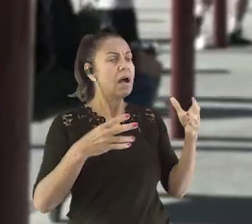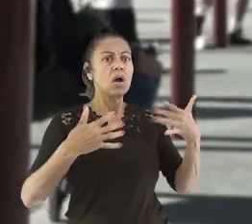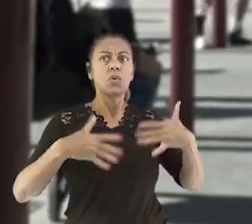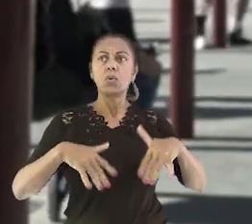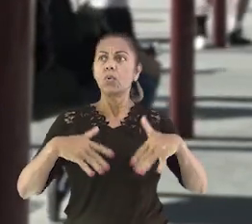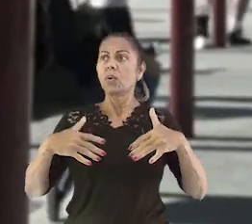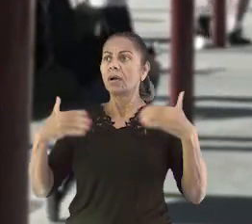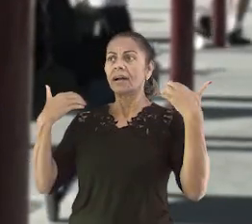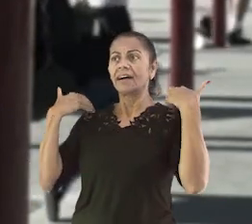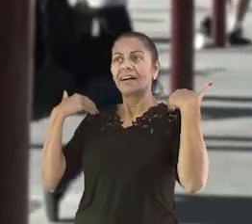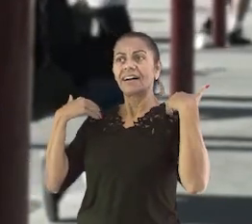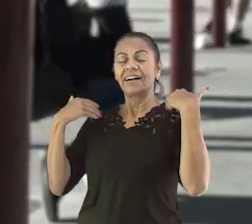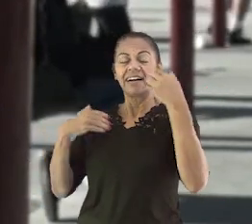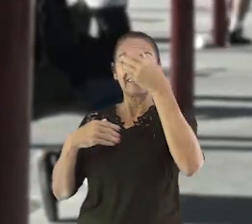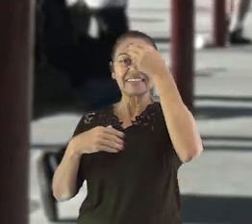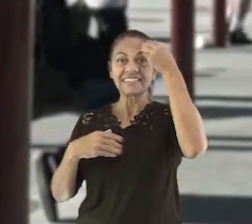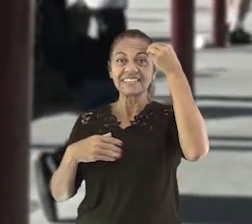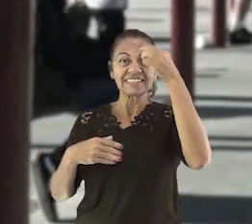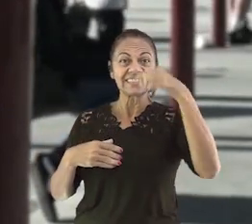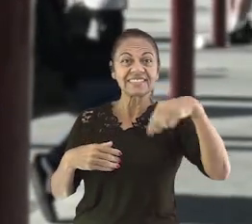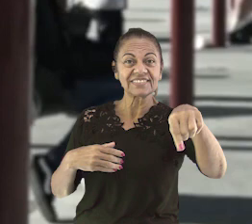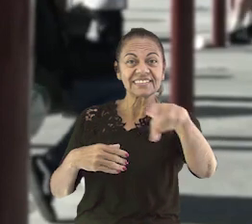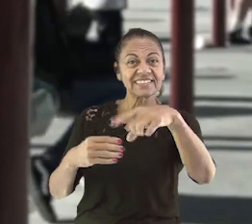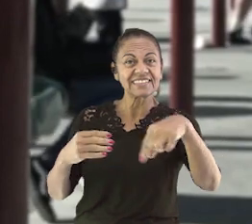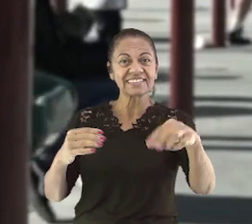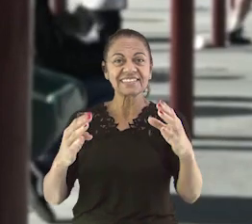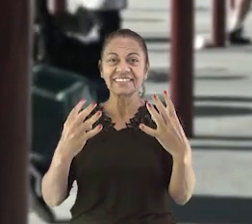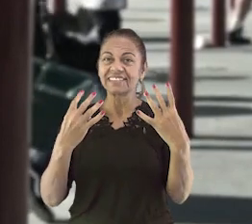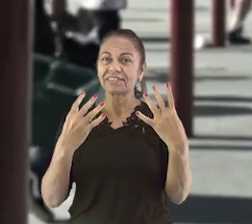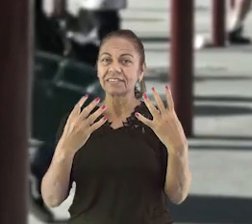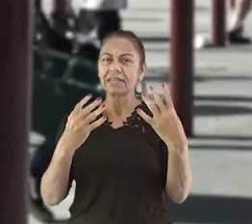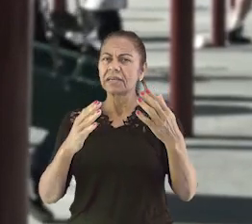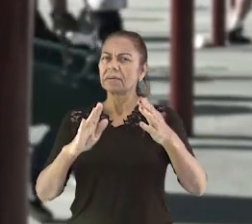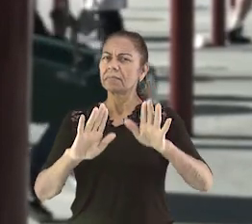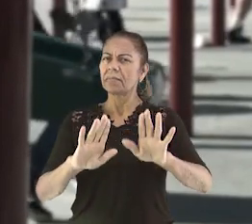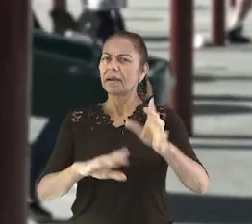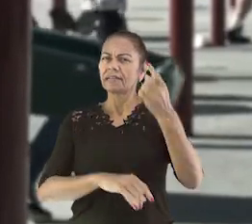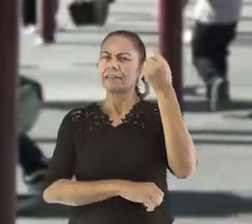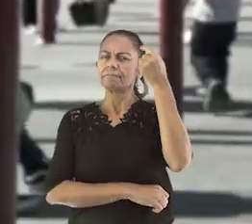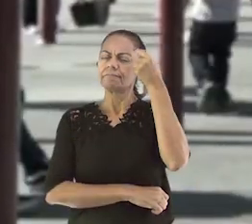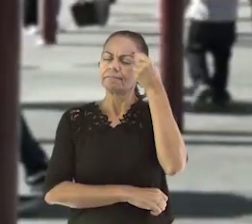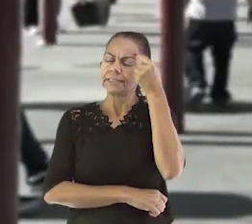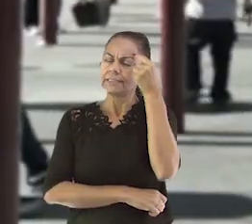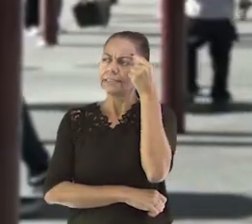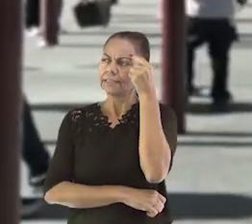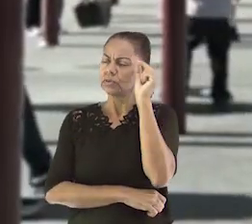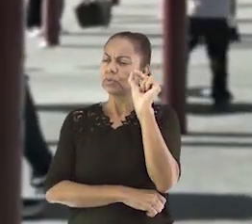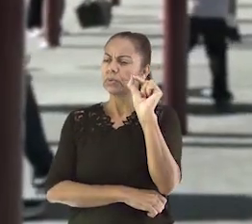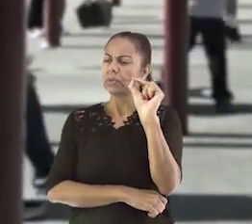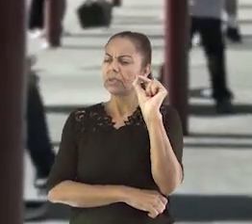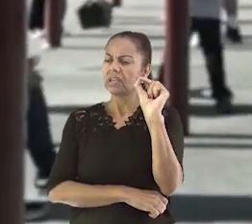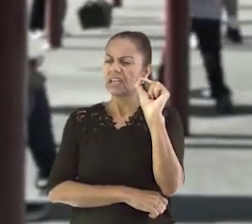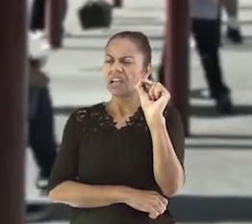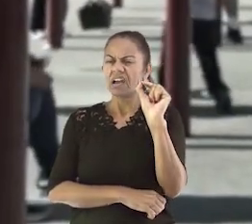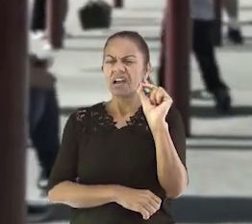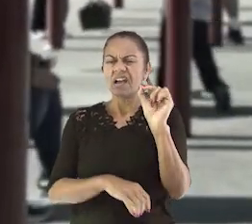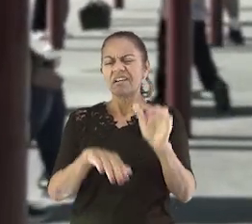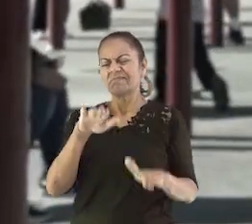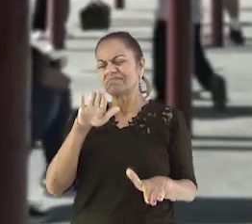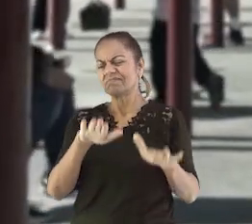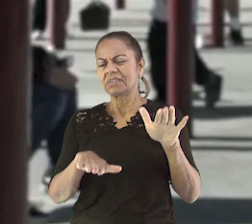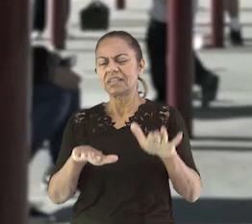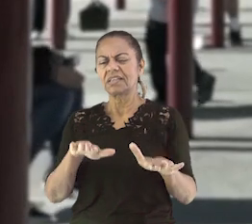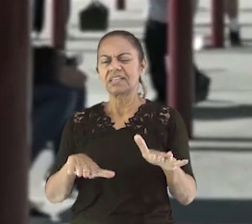esqueci que vocês estavam aí. Mas eu estava pensando aqui, nem sempre eu tenho esta